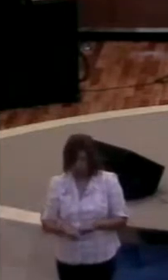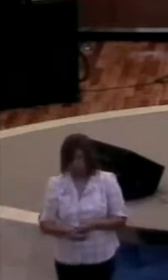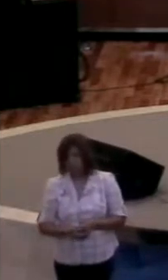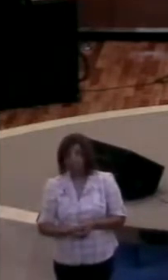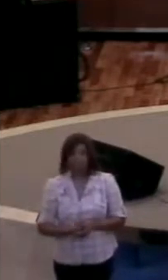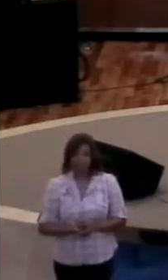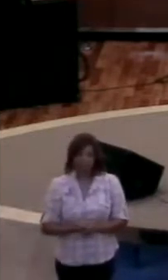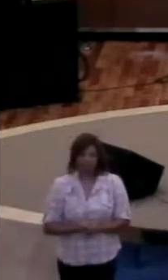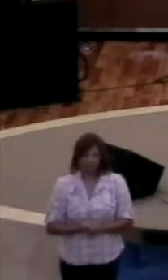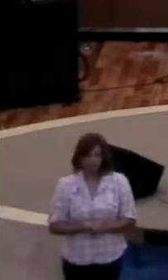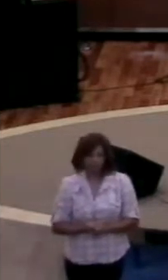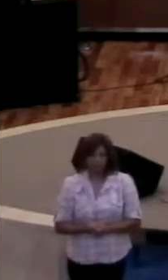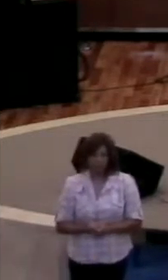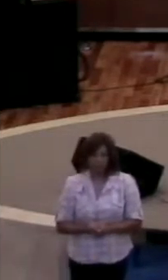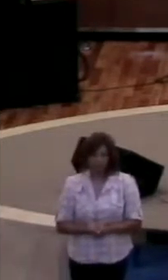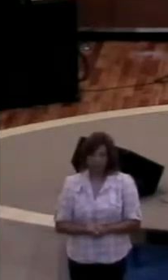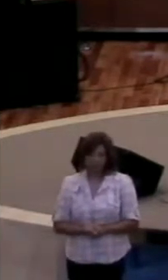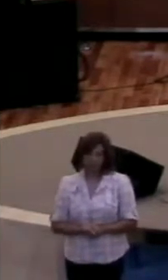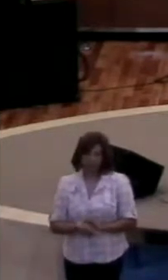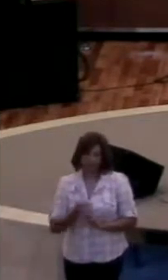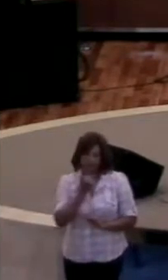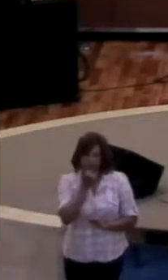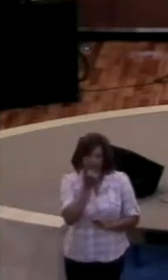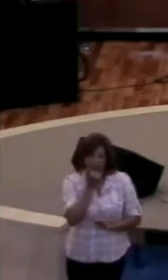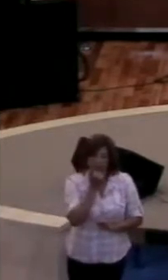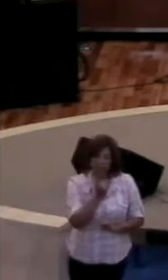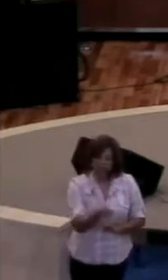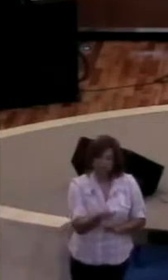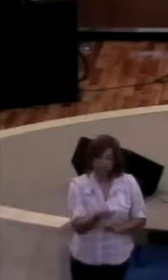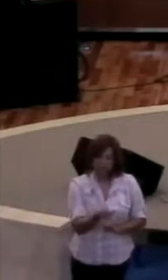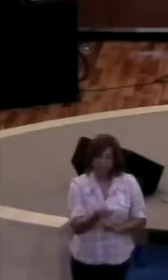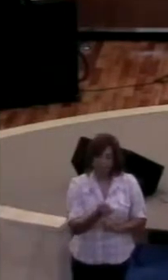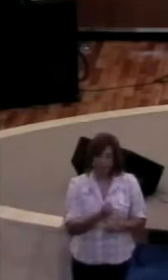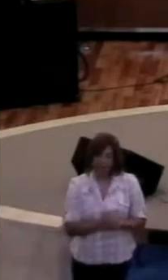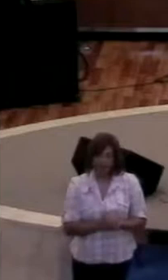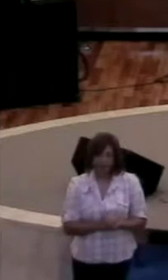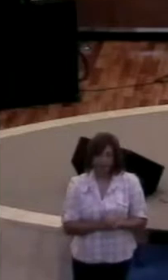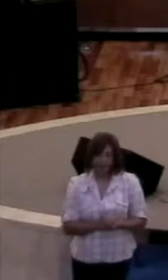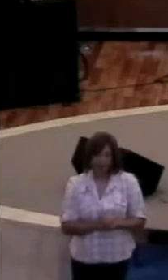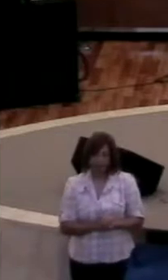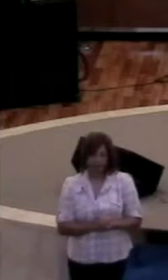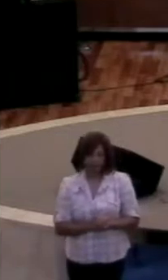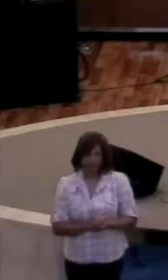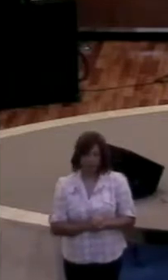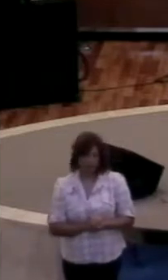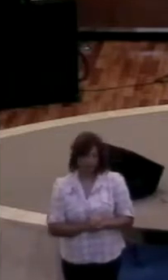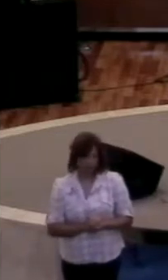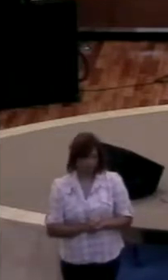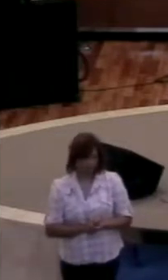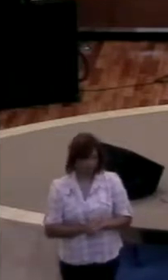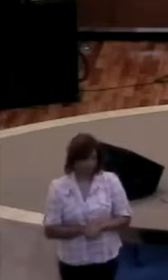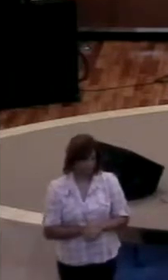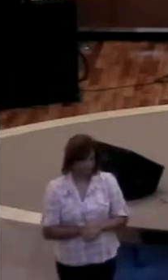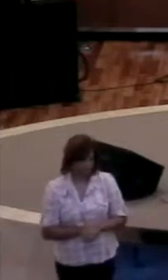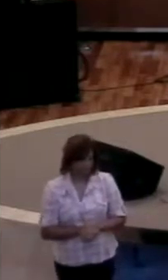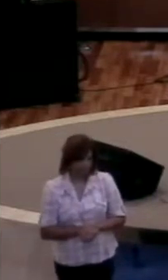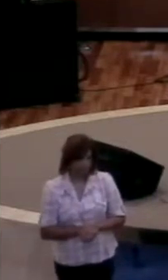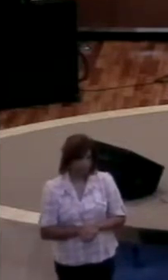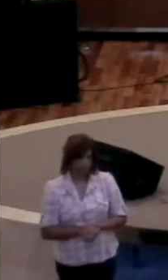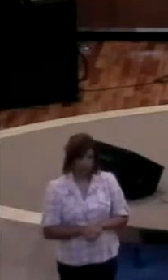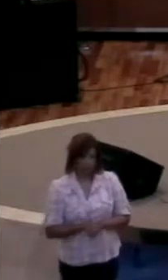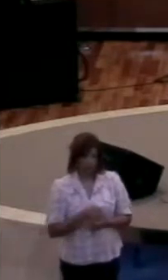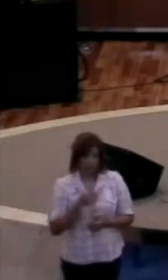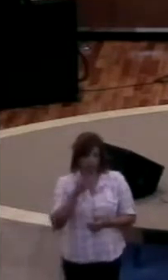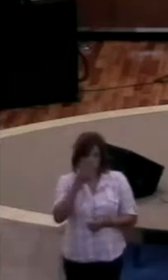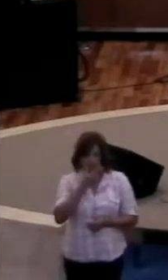aquele negócio, a igreja começou e tal, de repente, irmãos, o negócio começou a perder o controle, começou um rodopio, aquele negócio todo. Aí o irmão olhou para mim